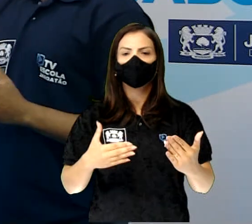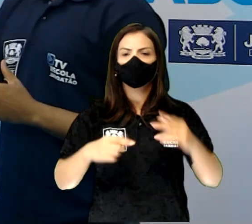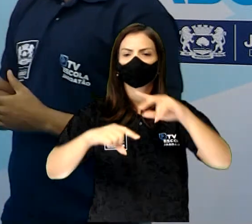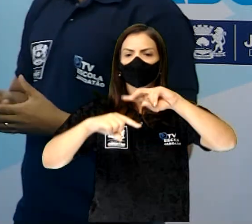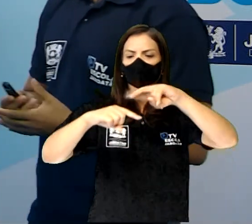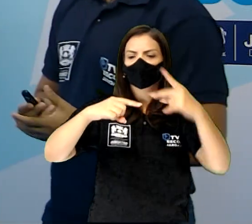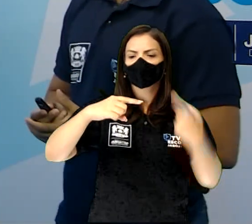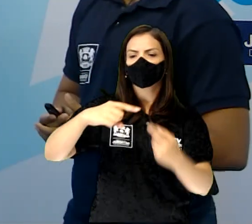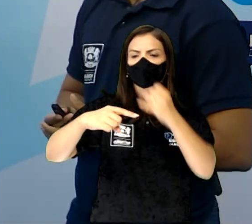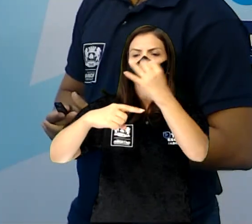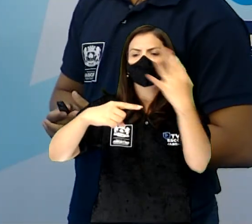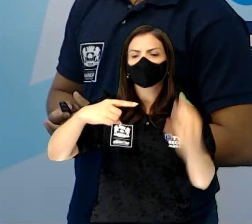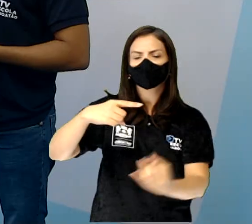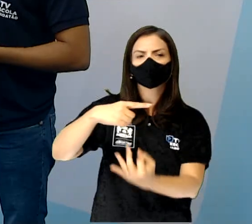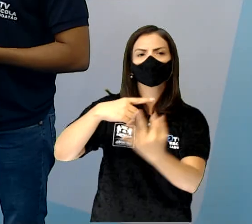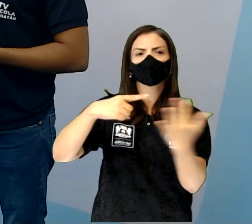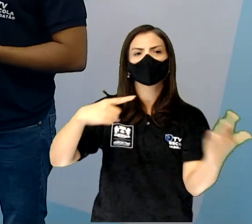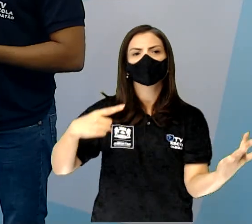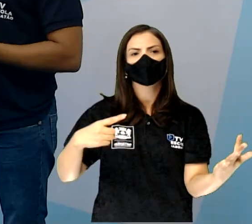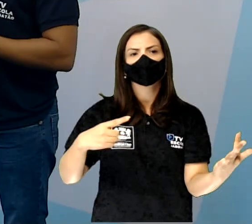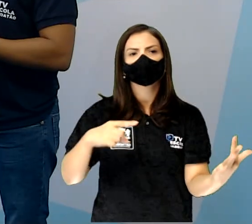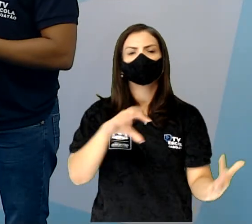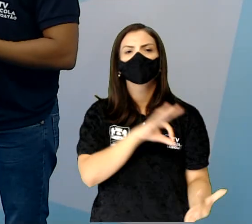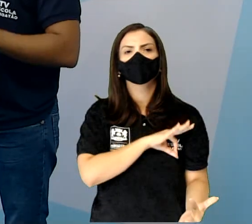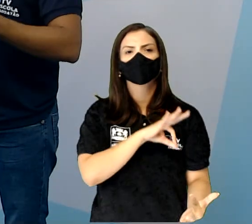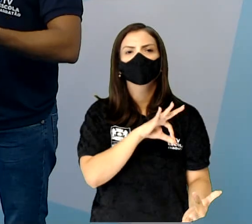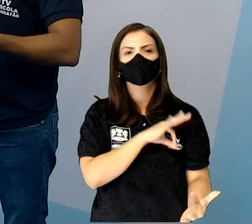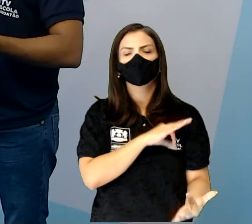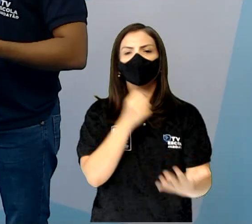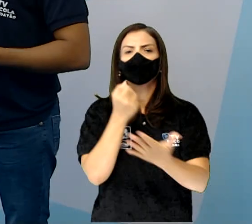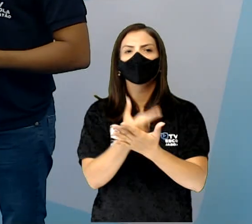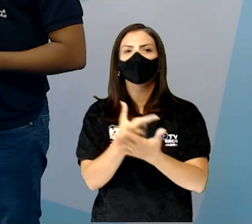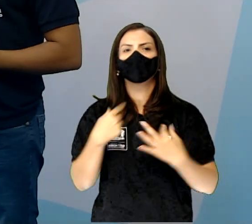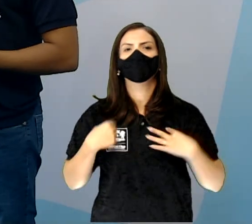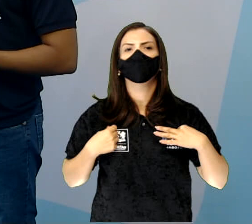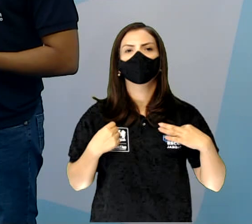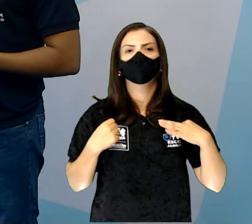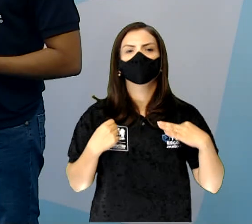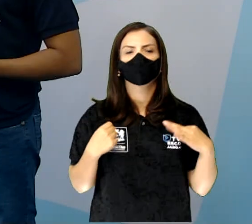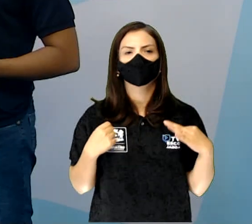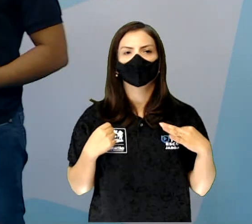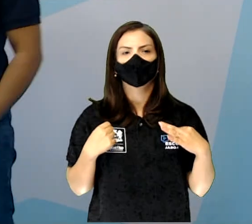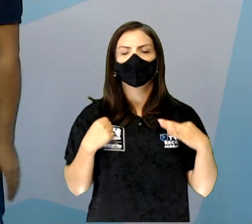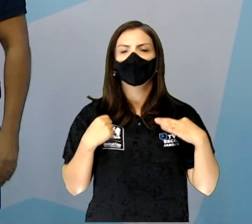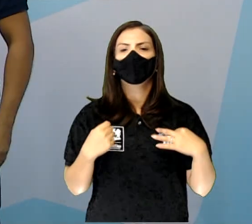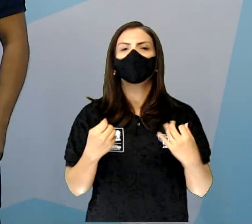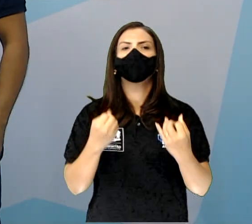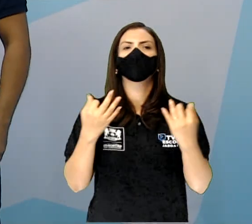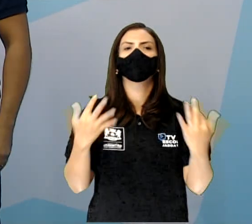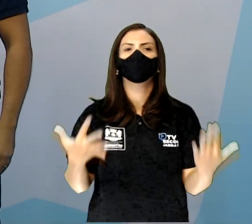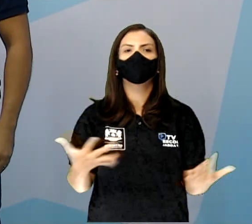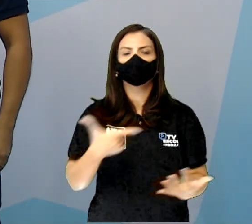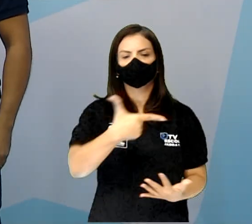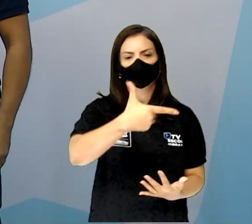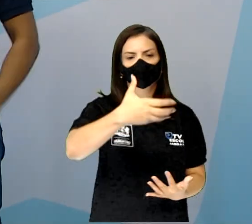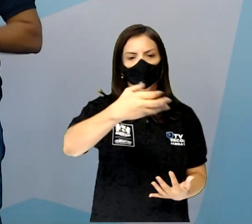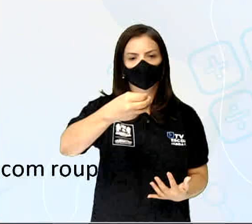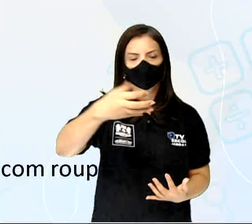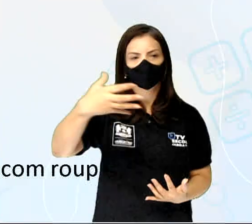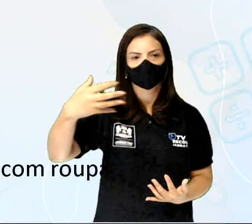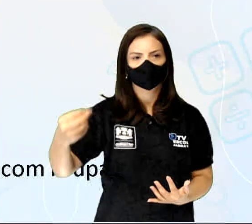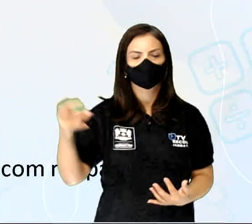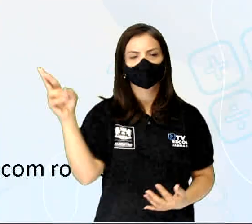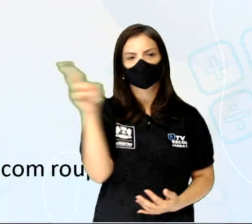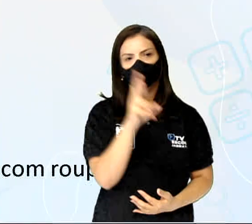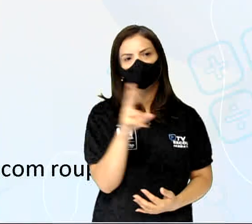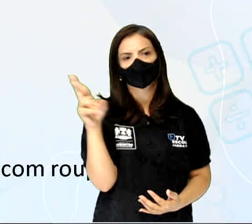representa o gasto de Cláudio com roupas? Qual fração? Gente, com roupas foi quanto? R$200.